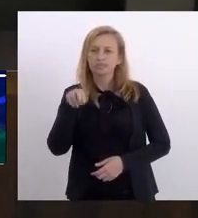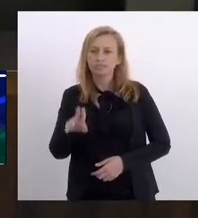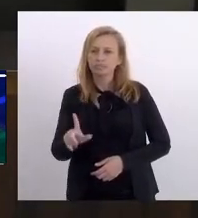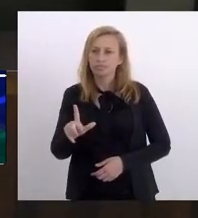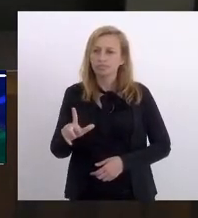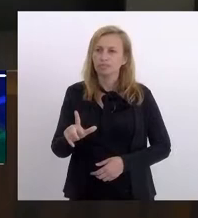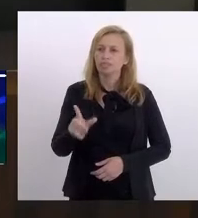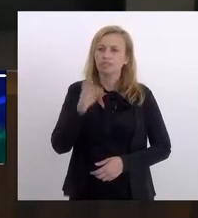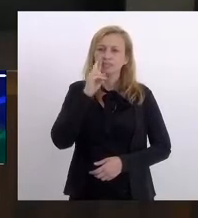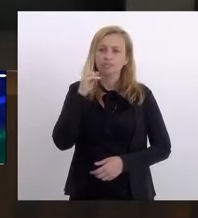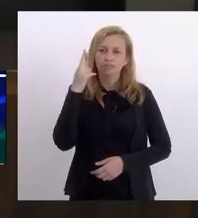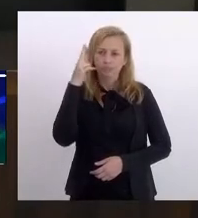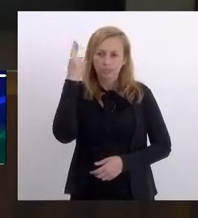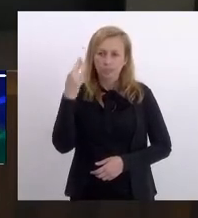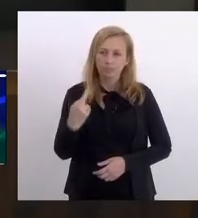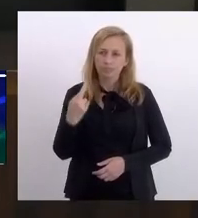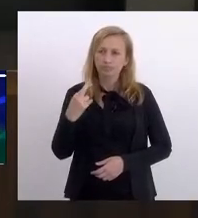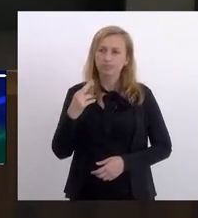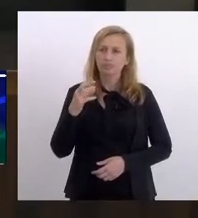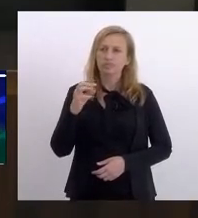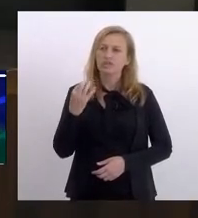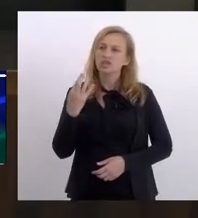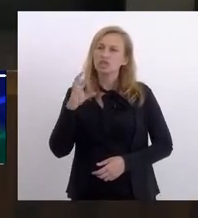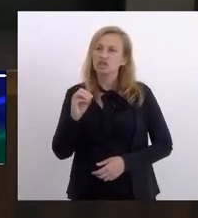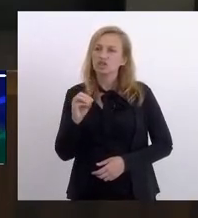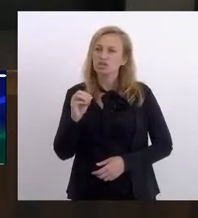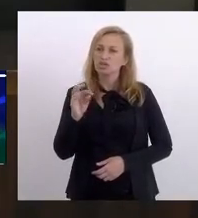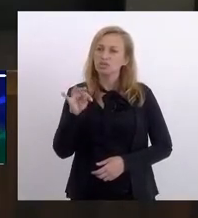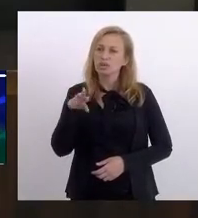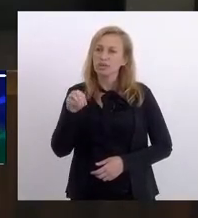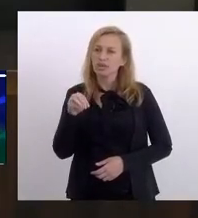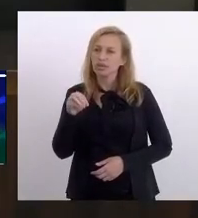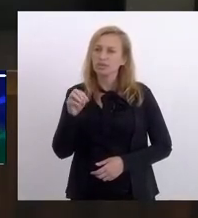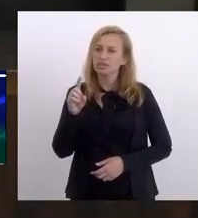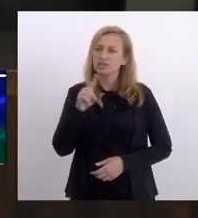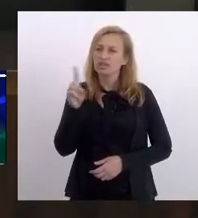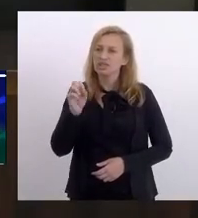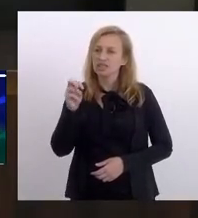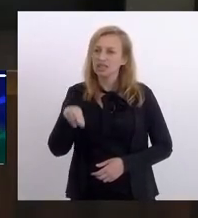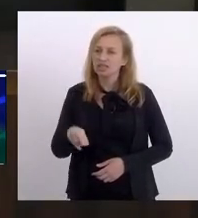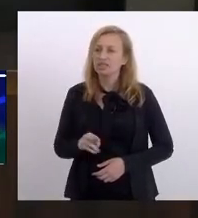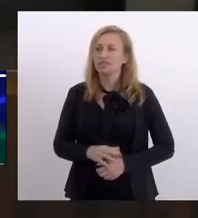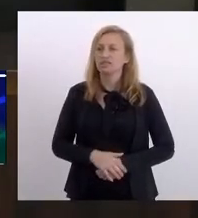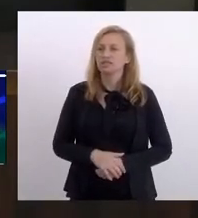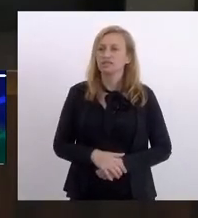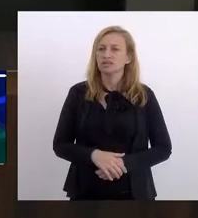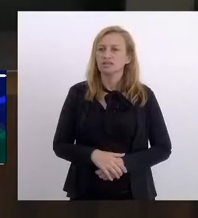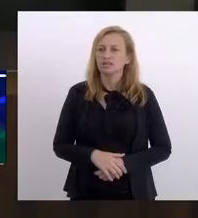Renata, Serginho, Zeidan, Bebeto, Mink, Zeidan,